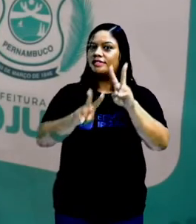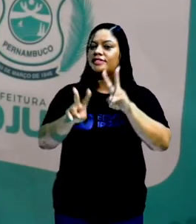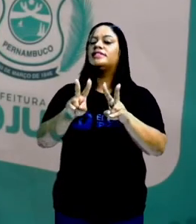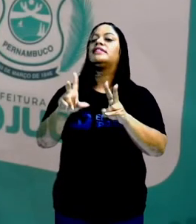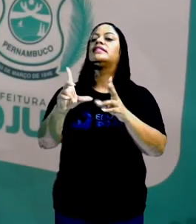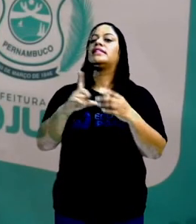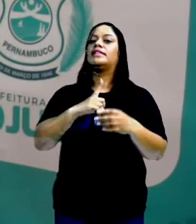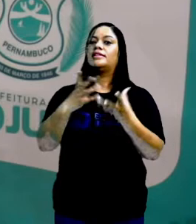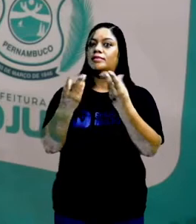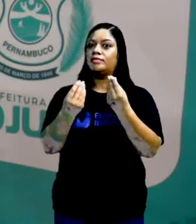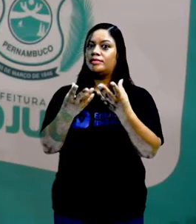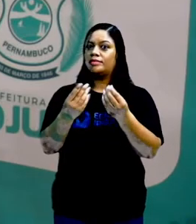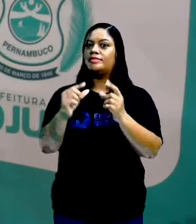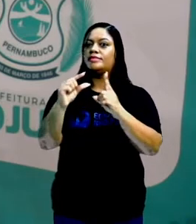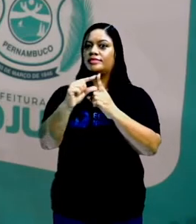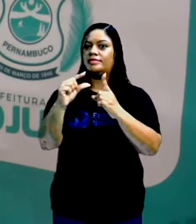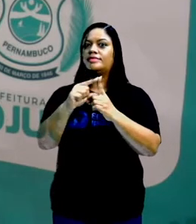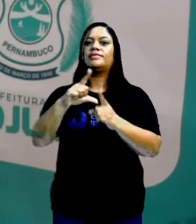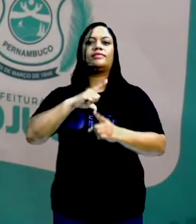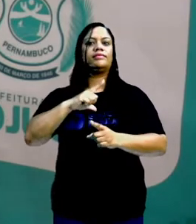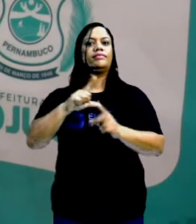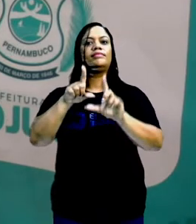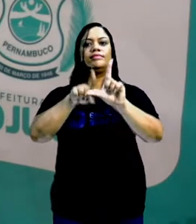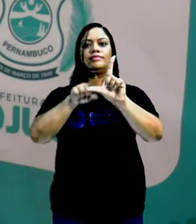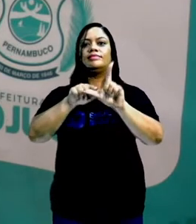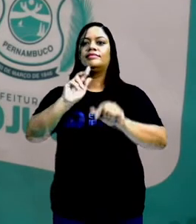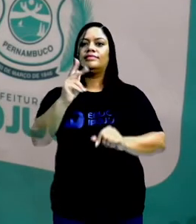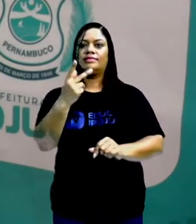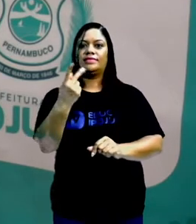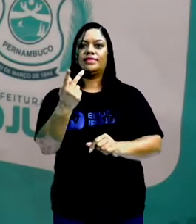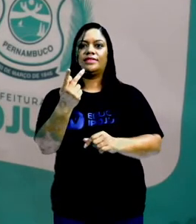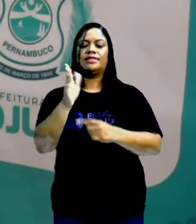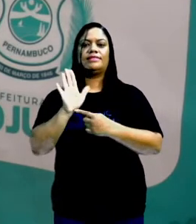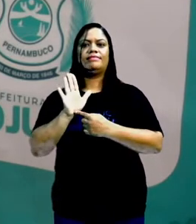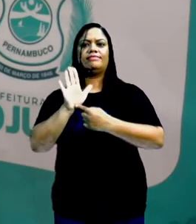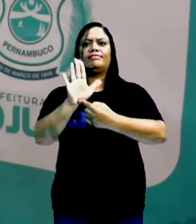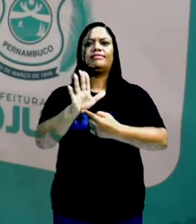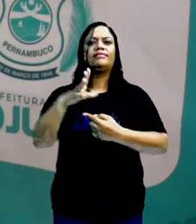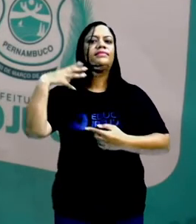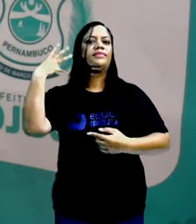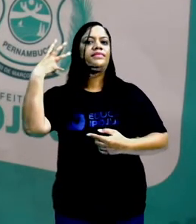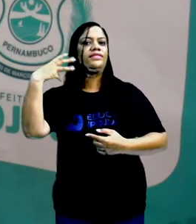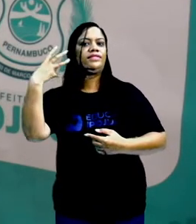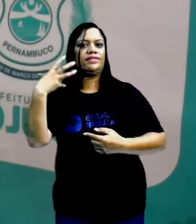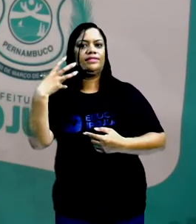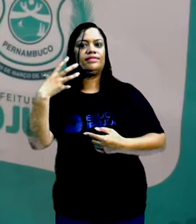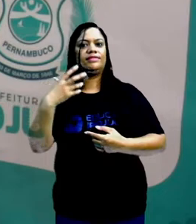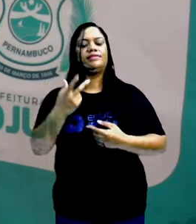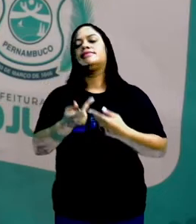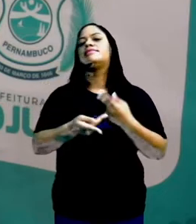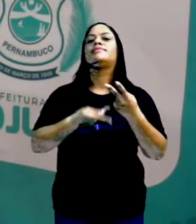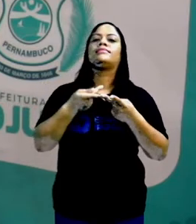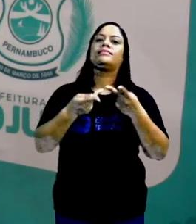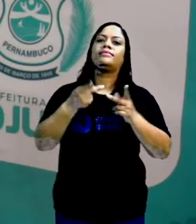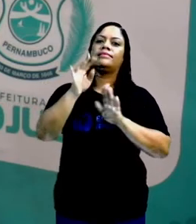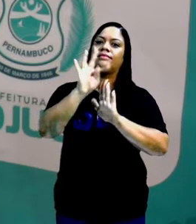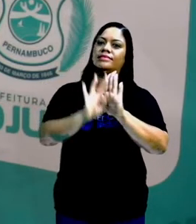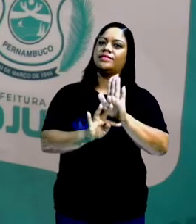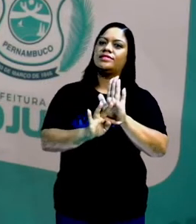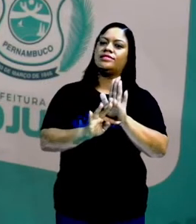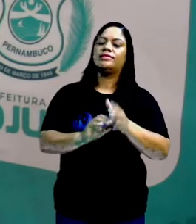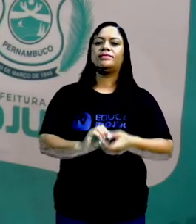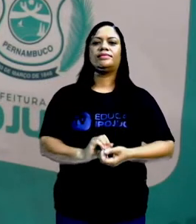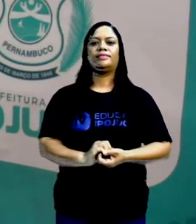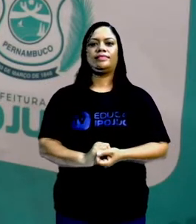que começam ou têm H, né? E que eles não aparecem Nós não pronunciamos o som dele.